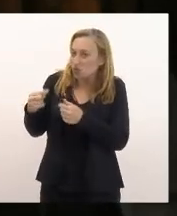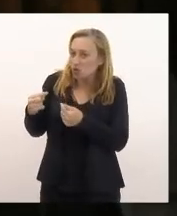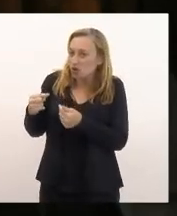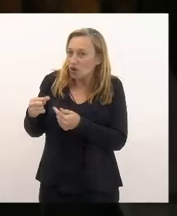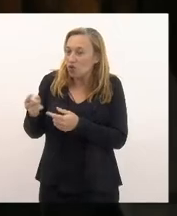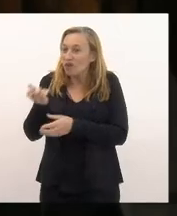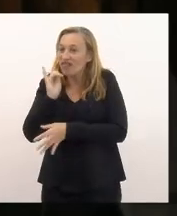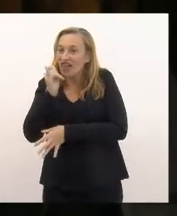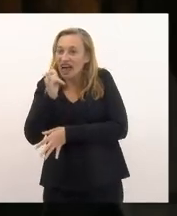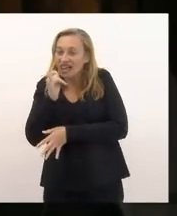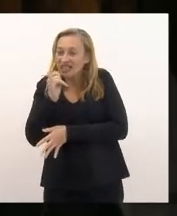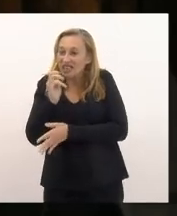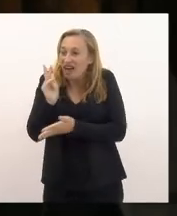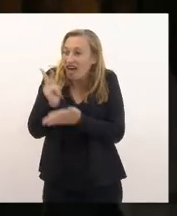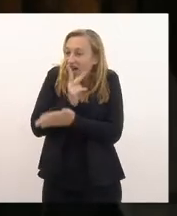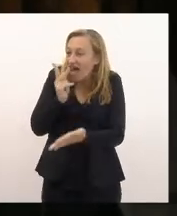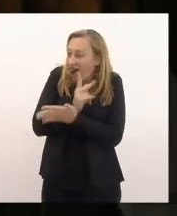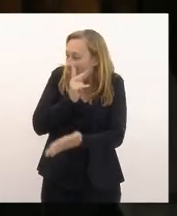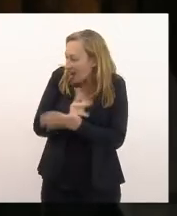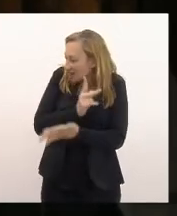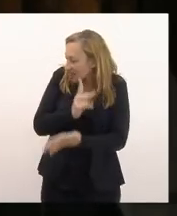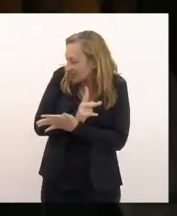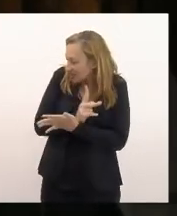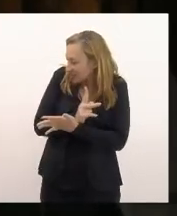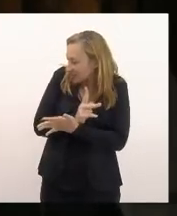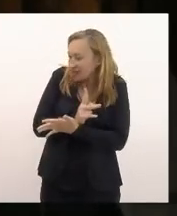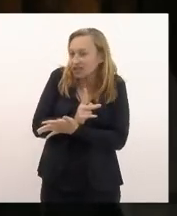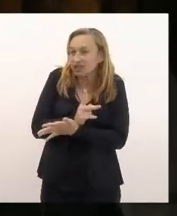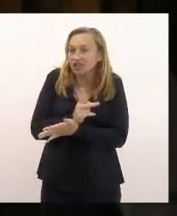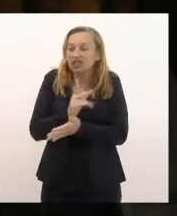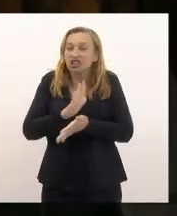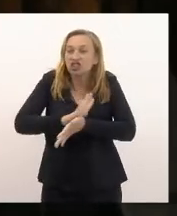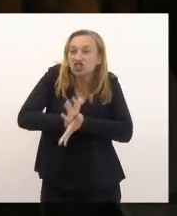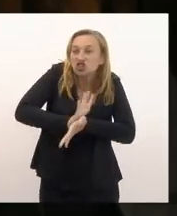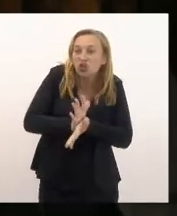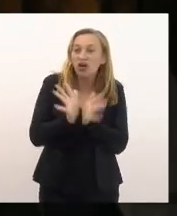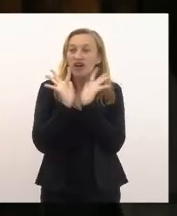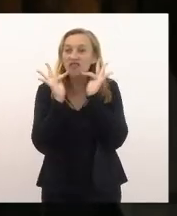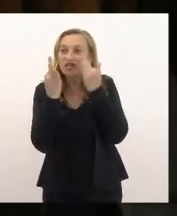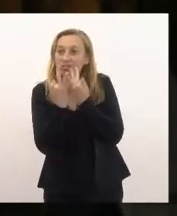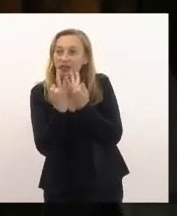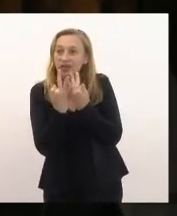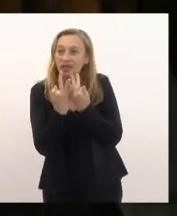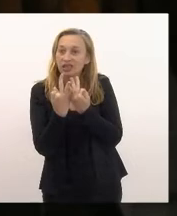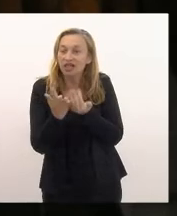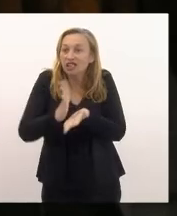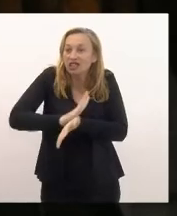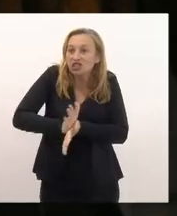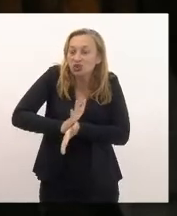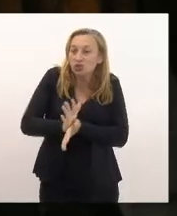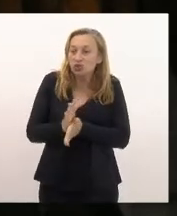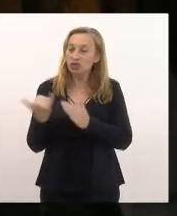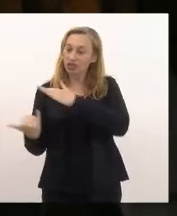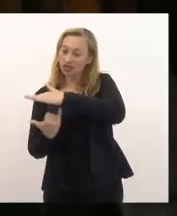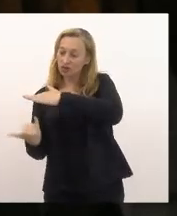vil, torpe, destruidora das famílias, destruidora das